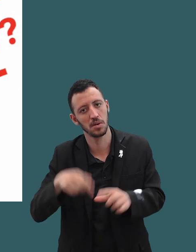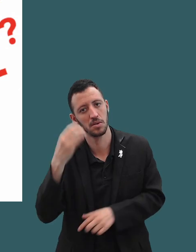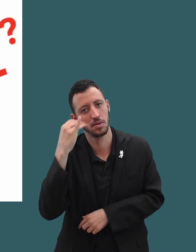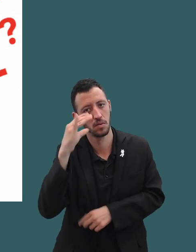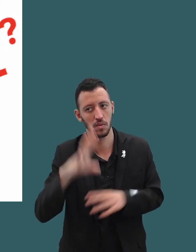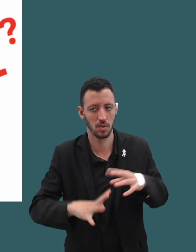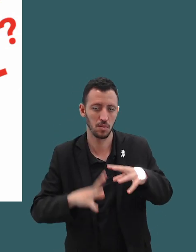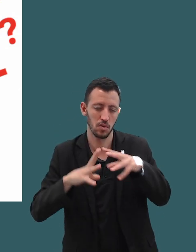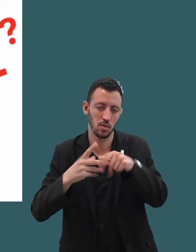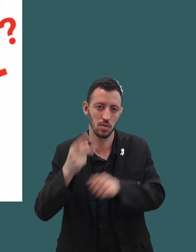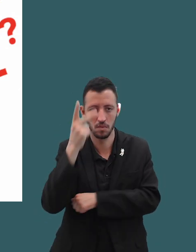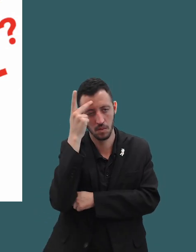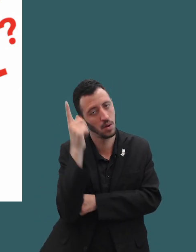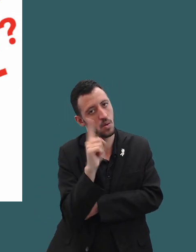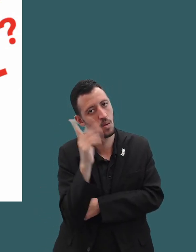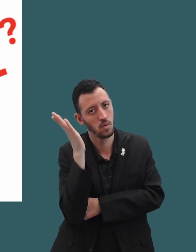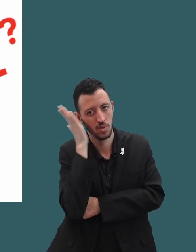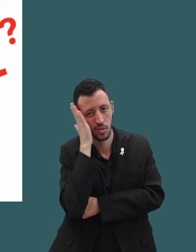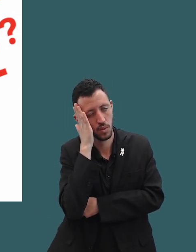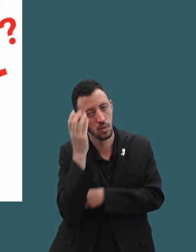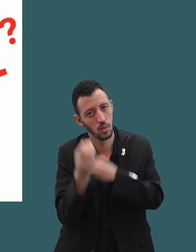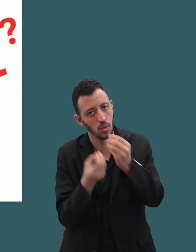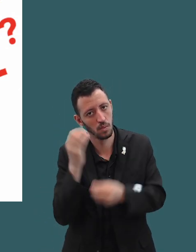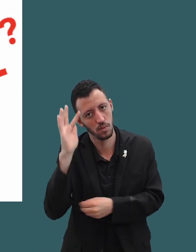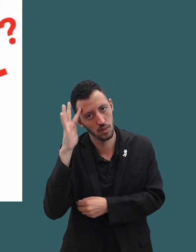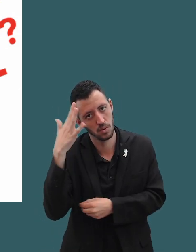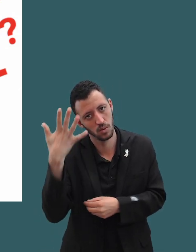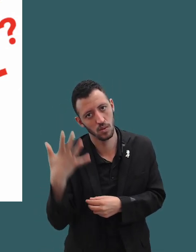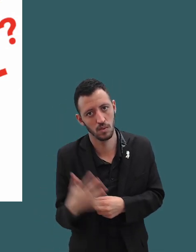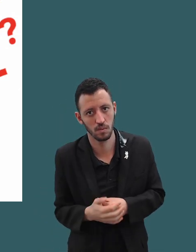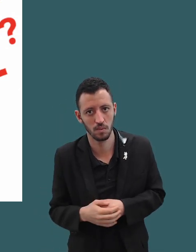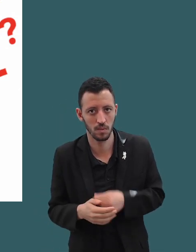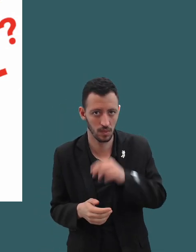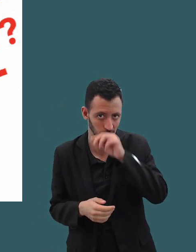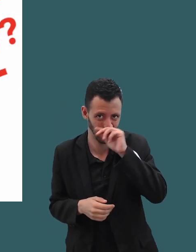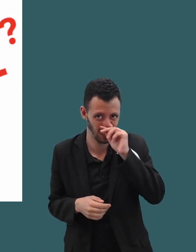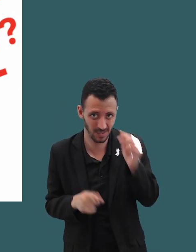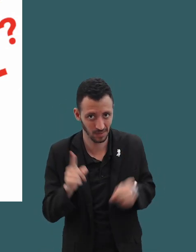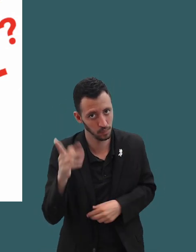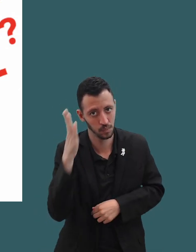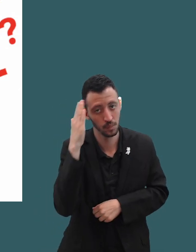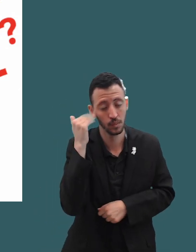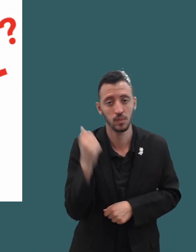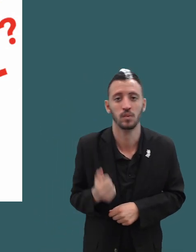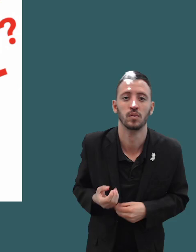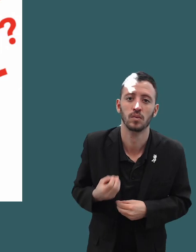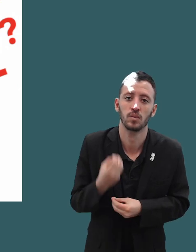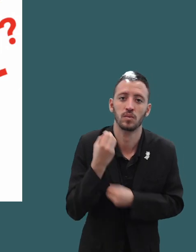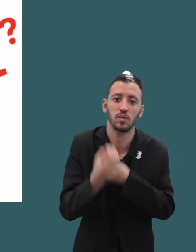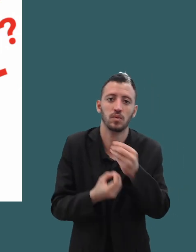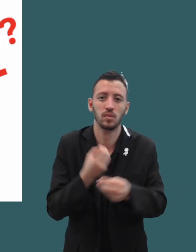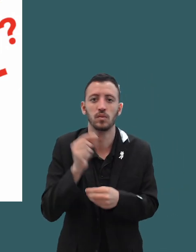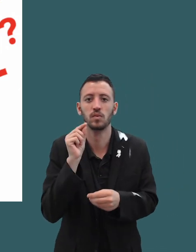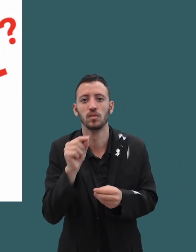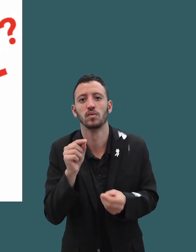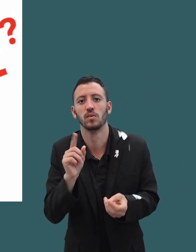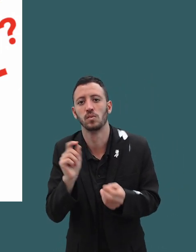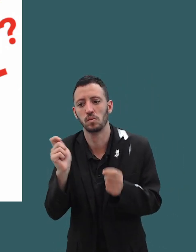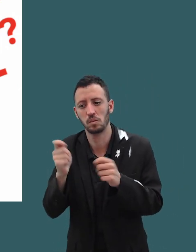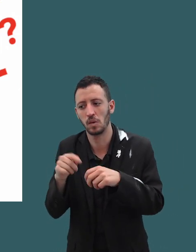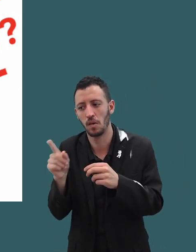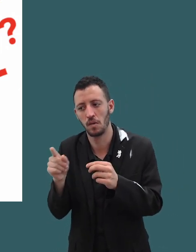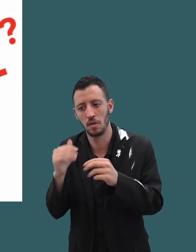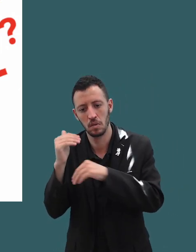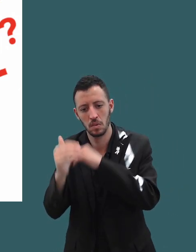as pessoas também não sabem como funciona a ciência. Elas não sabem como é desenvolvida